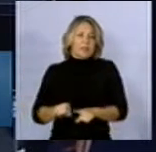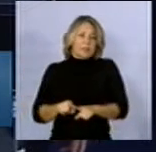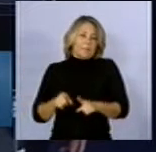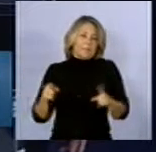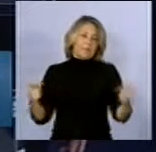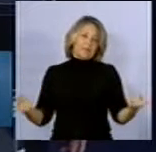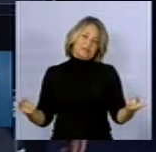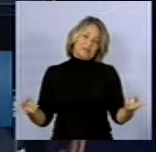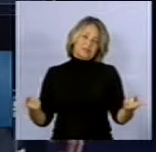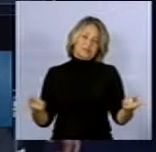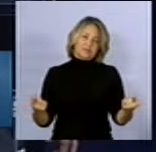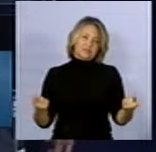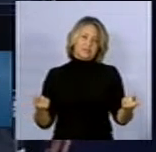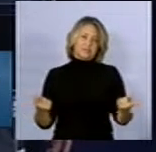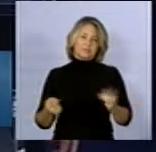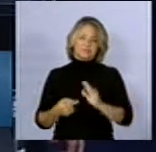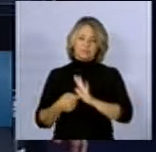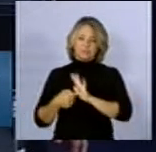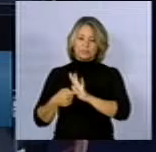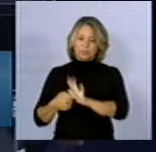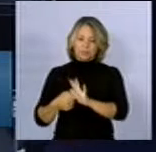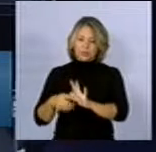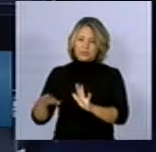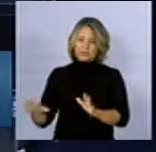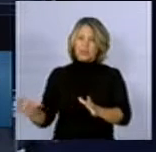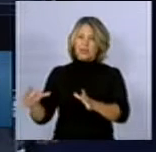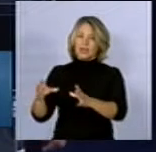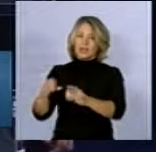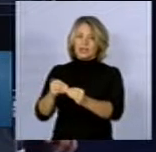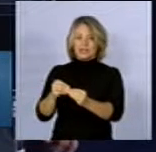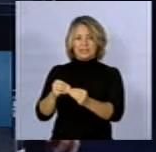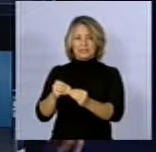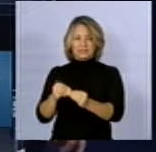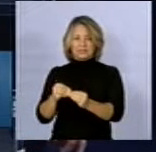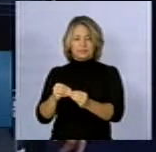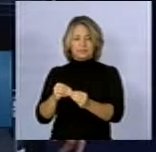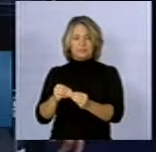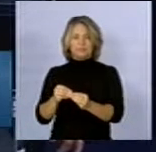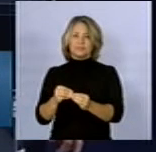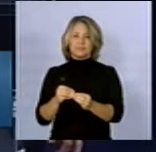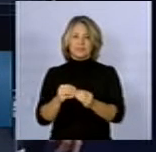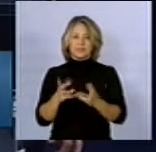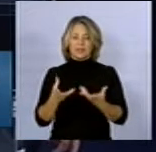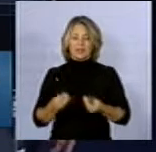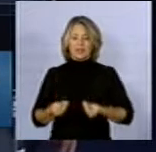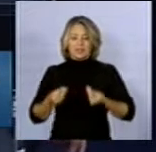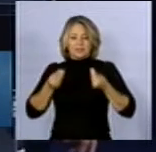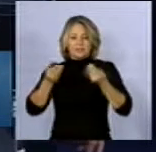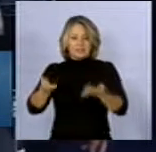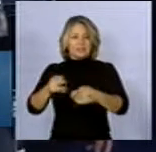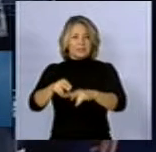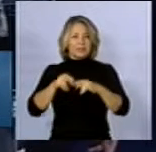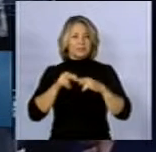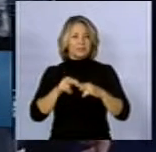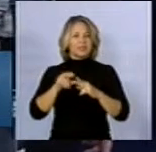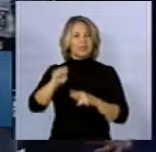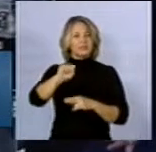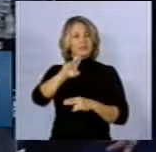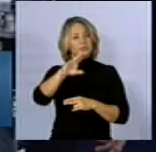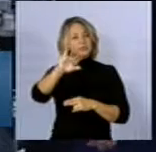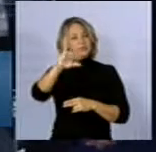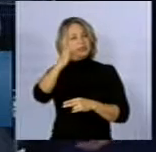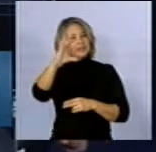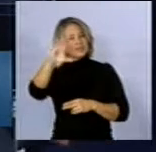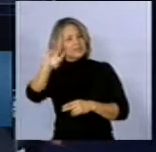são em acréscimo à adoção pela Suíça